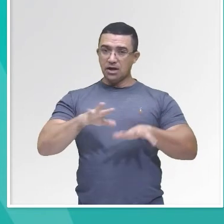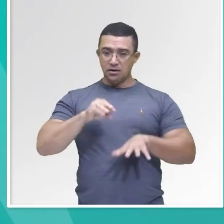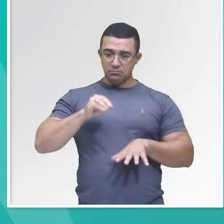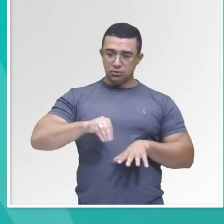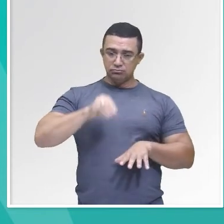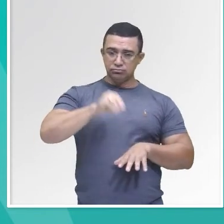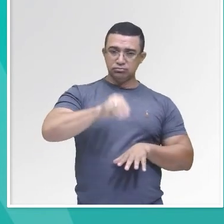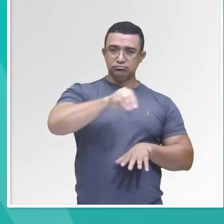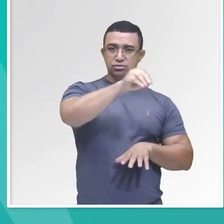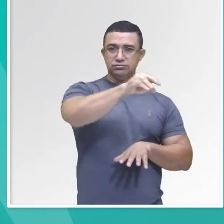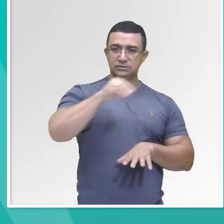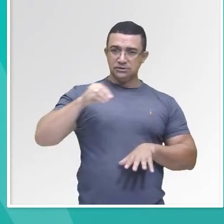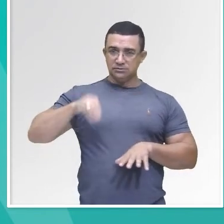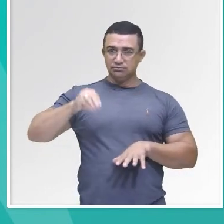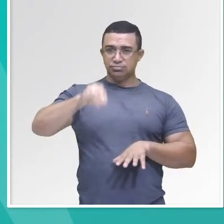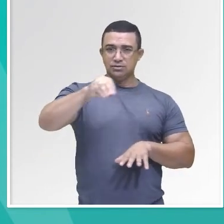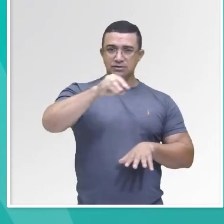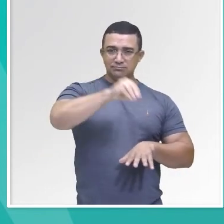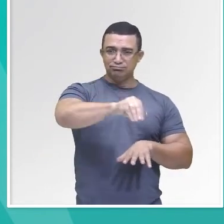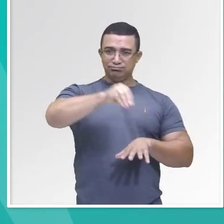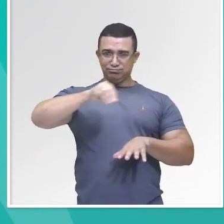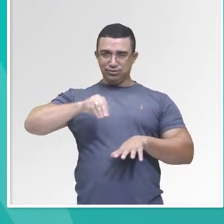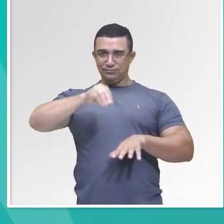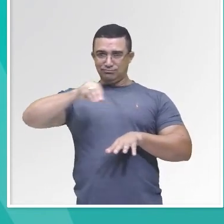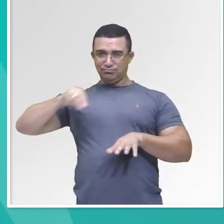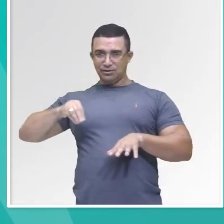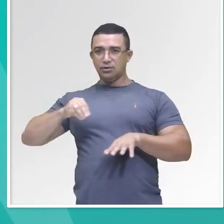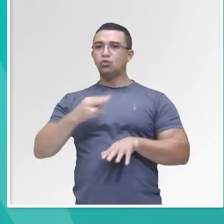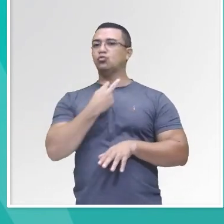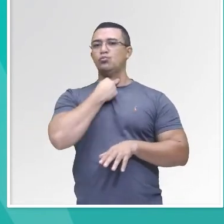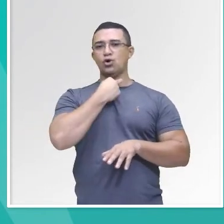apenas para frente.